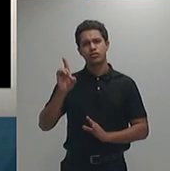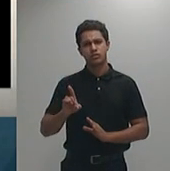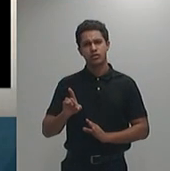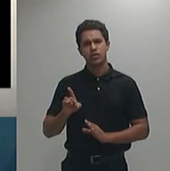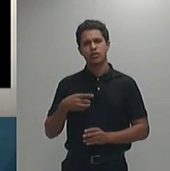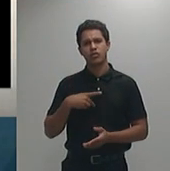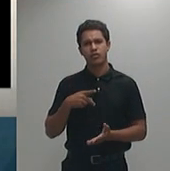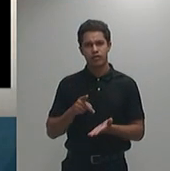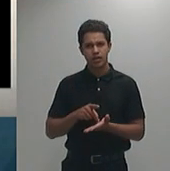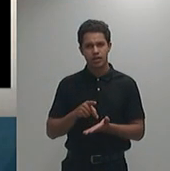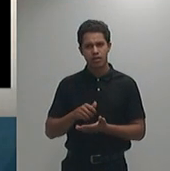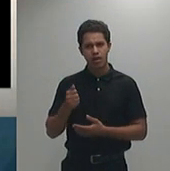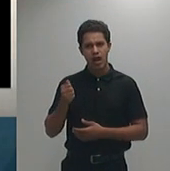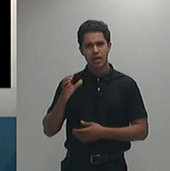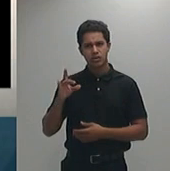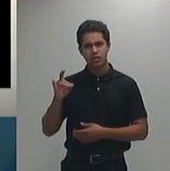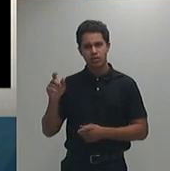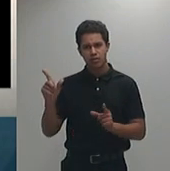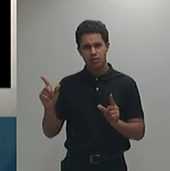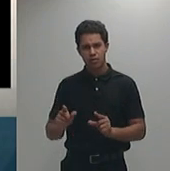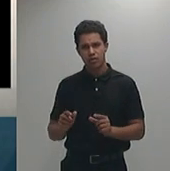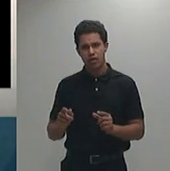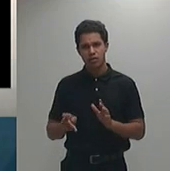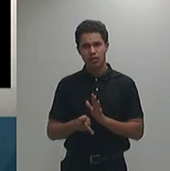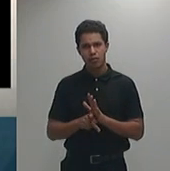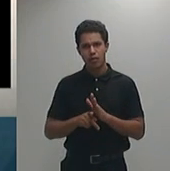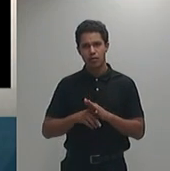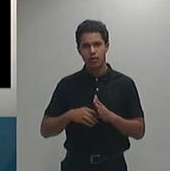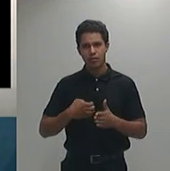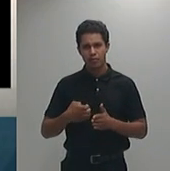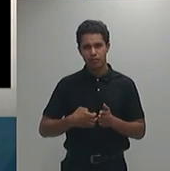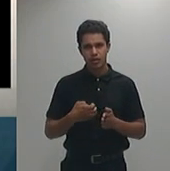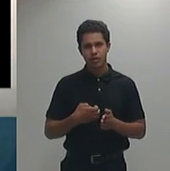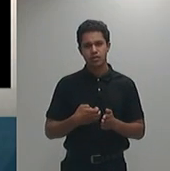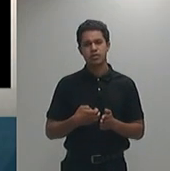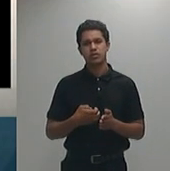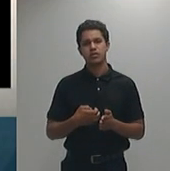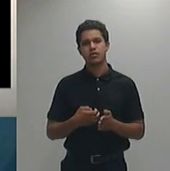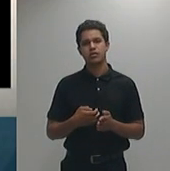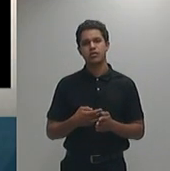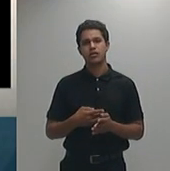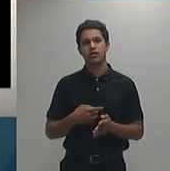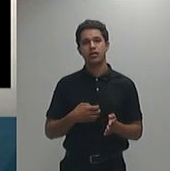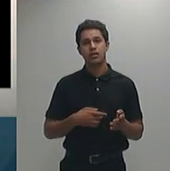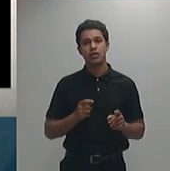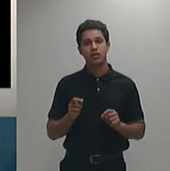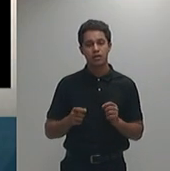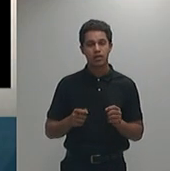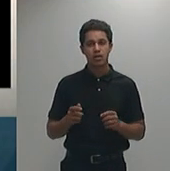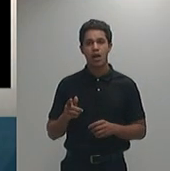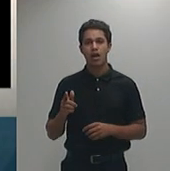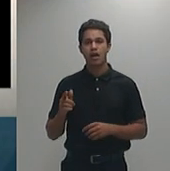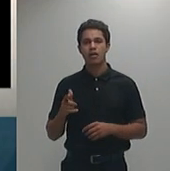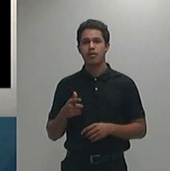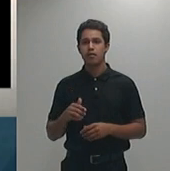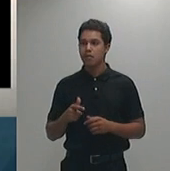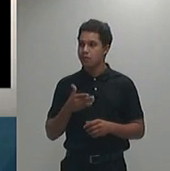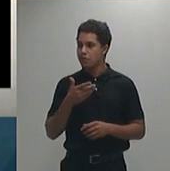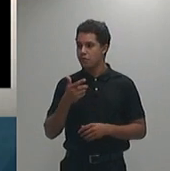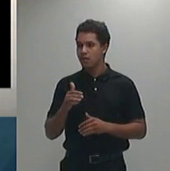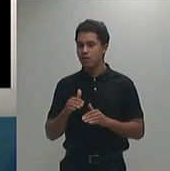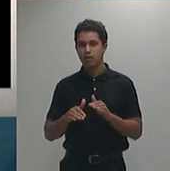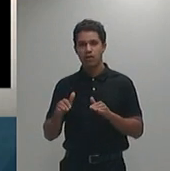verdadeiros acionistas minoritários da companhia e da própria companhia que esta de travagem prevaleça